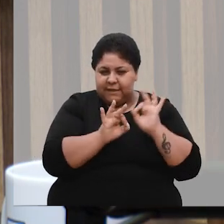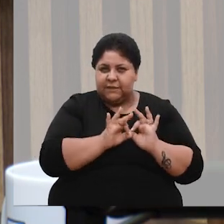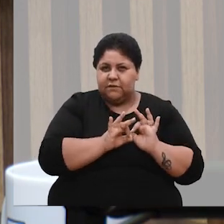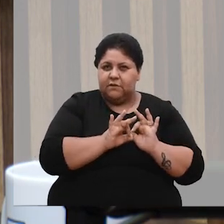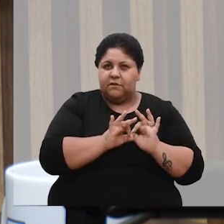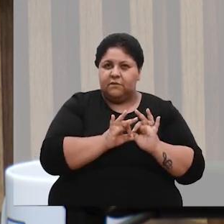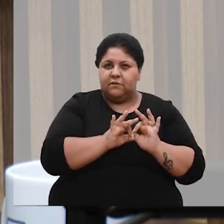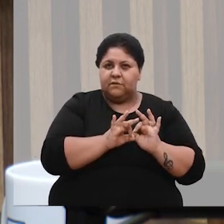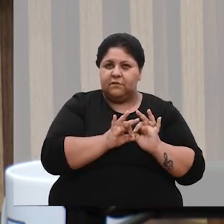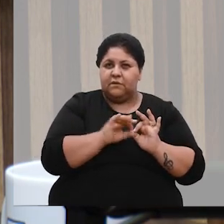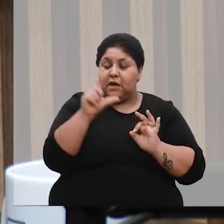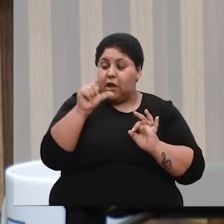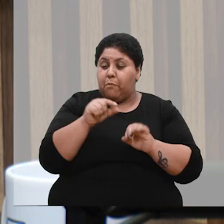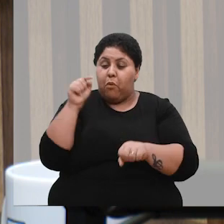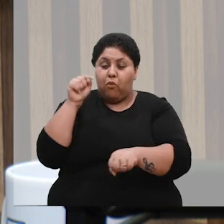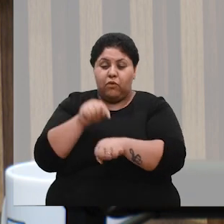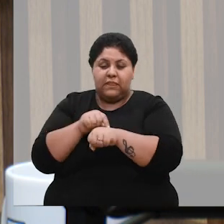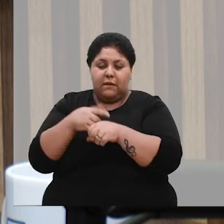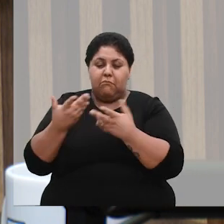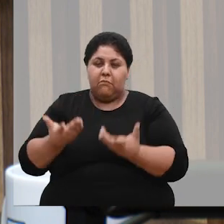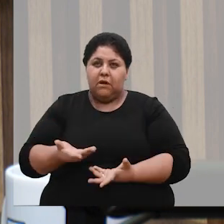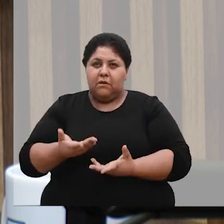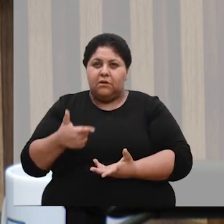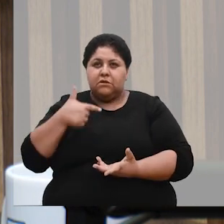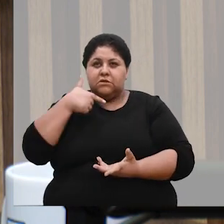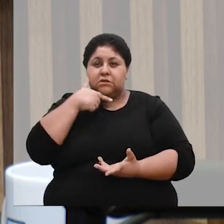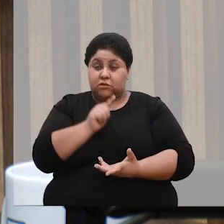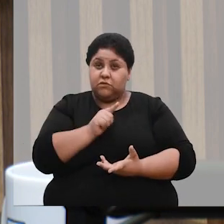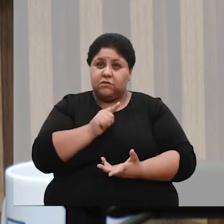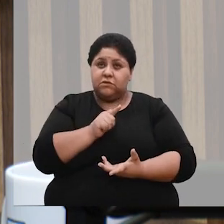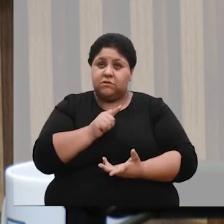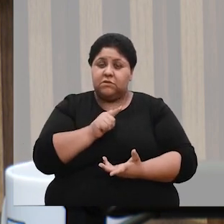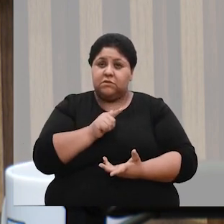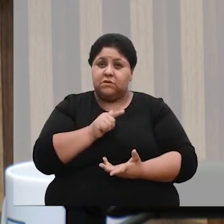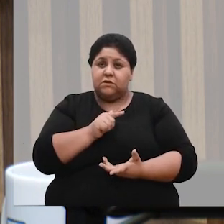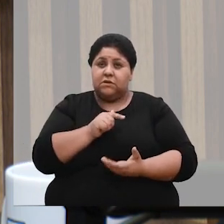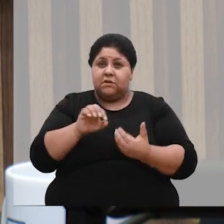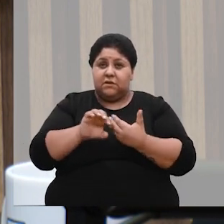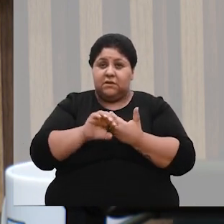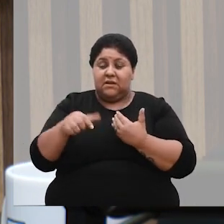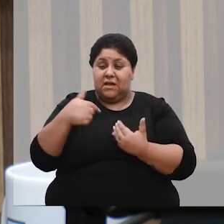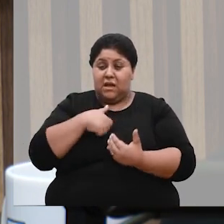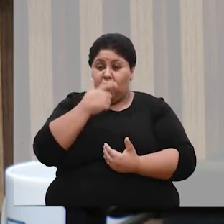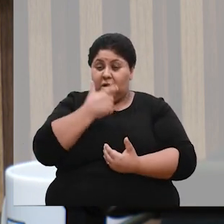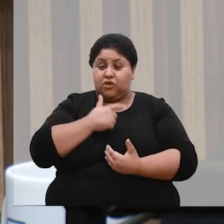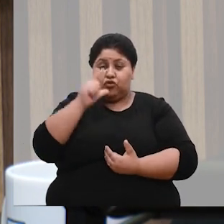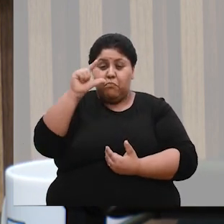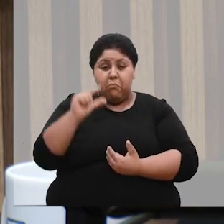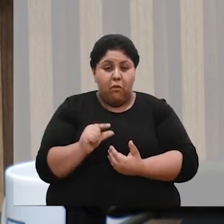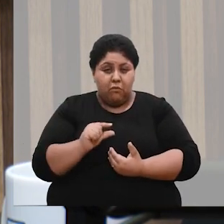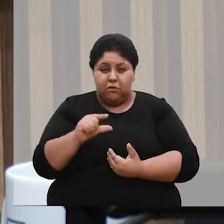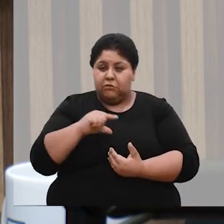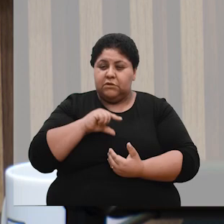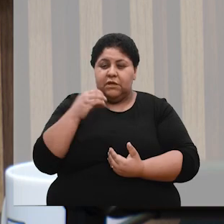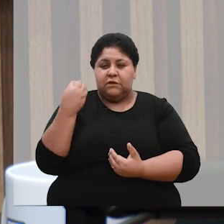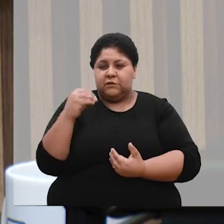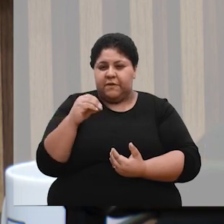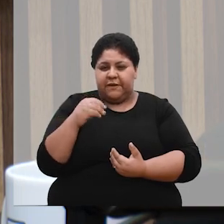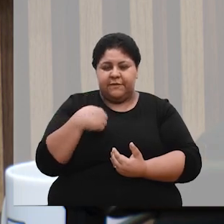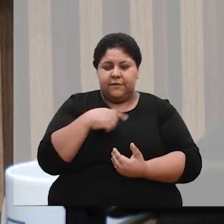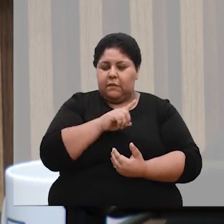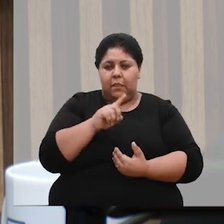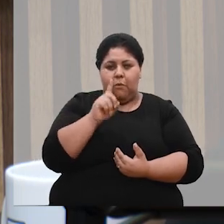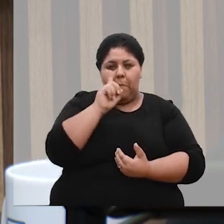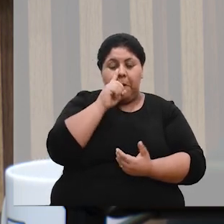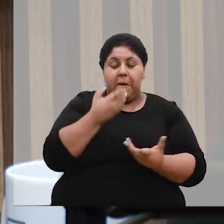se adaptar, né? E é tão pouco tempo, a Morgana talvez consiga falar melhor que eu, mas esse tempo de licença eu acho tão pouco, eu